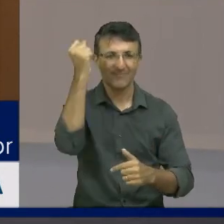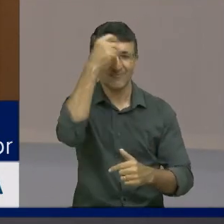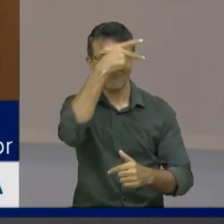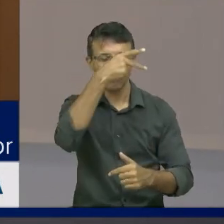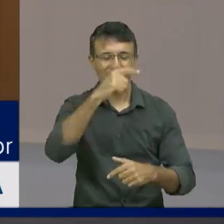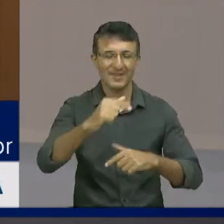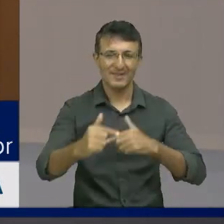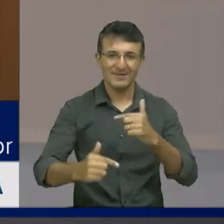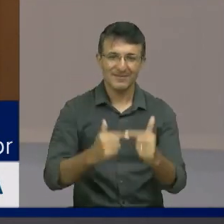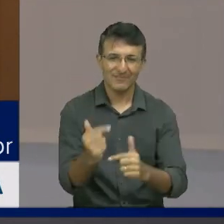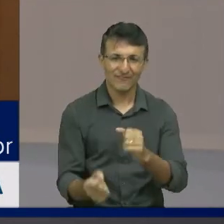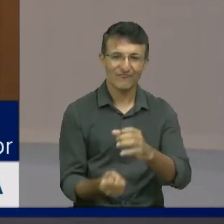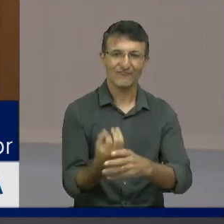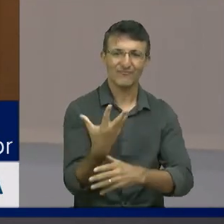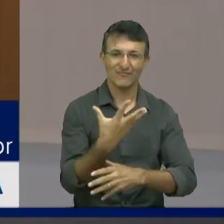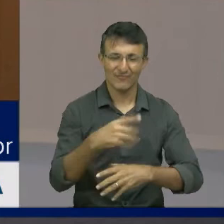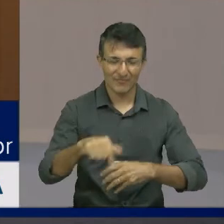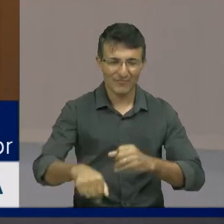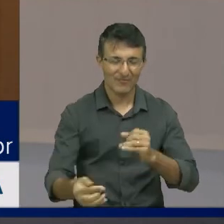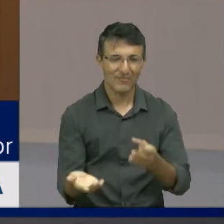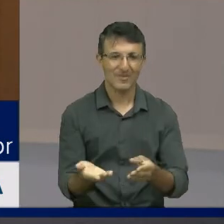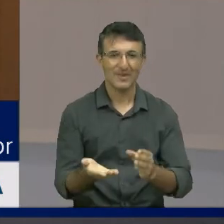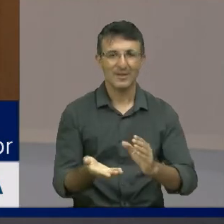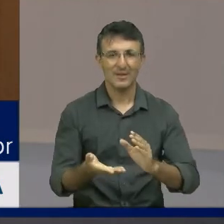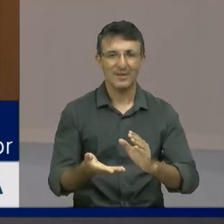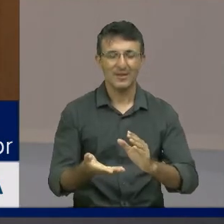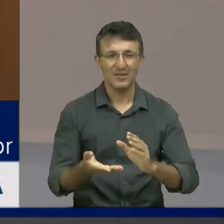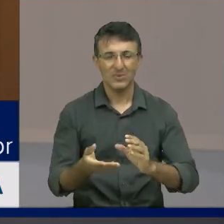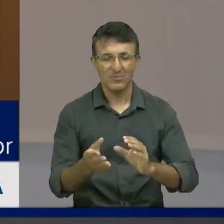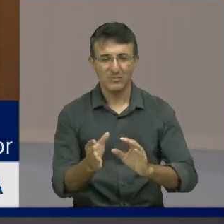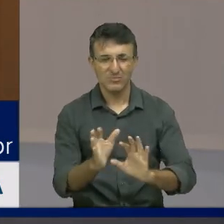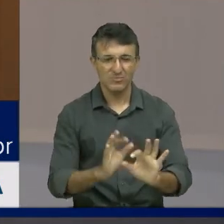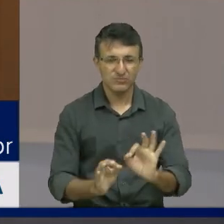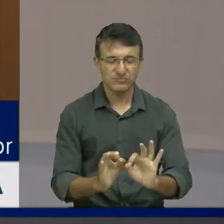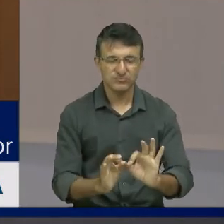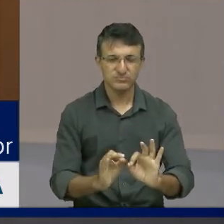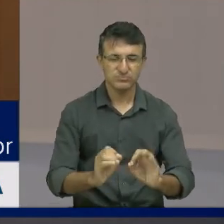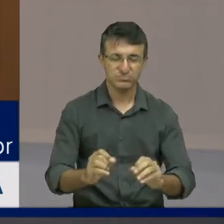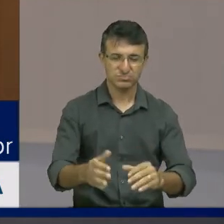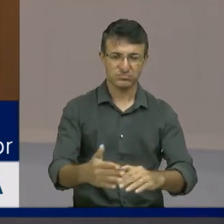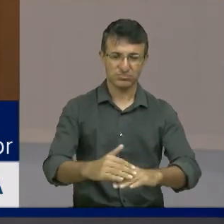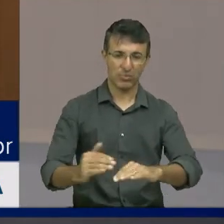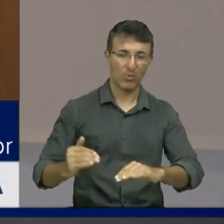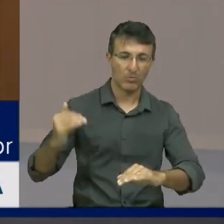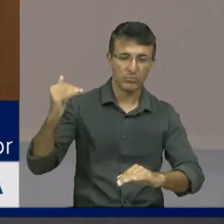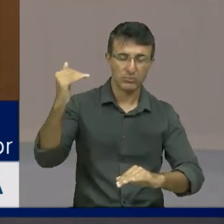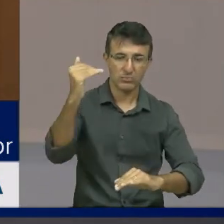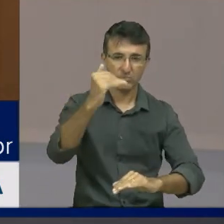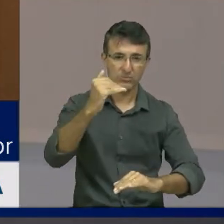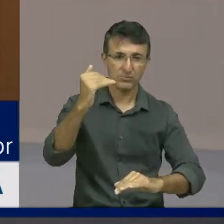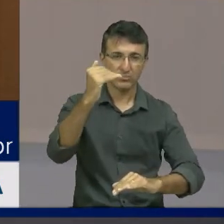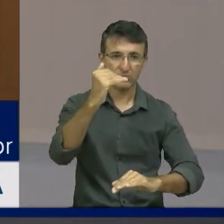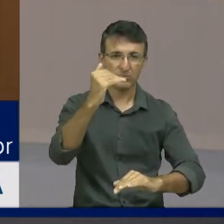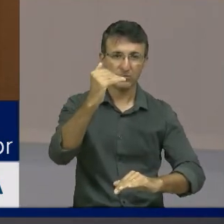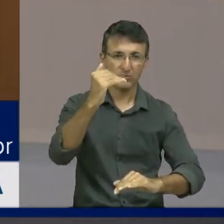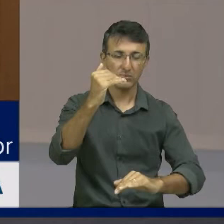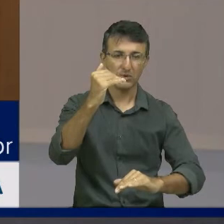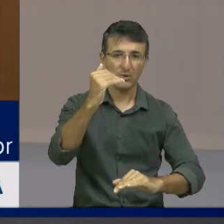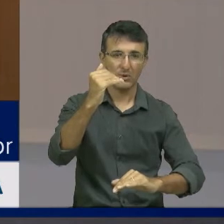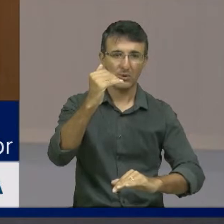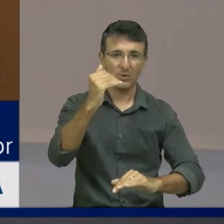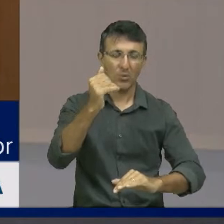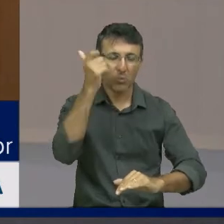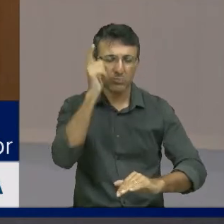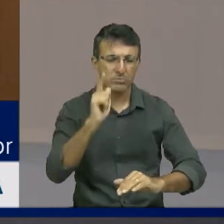esse projeto. Ele aumenta a capacidade da Junta Municipal de Recursos sem aumentar o